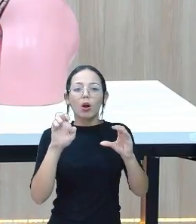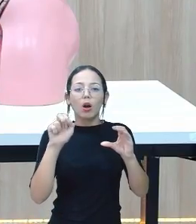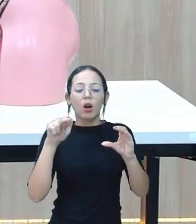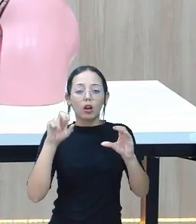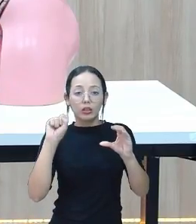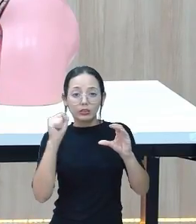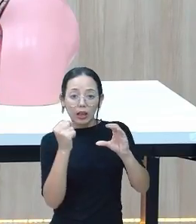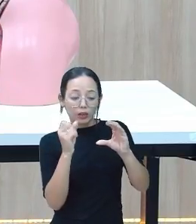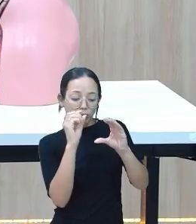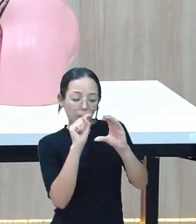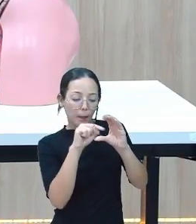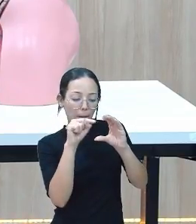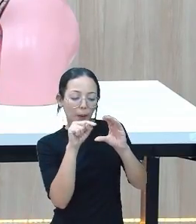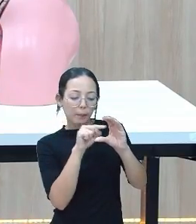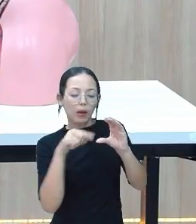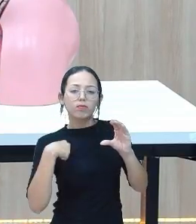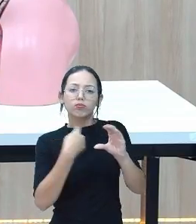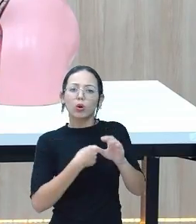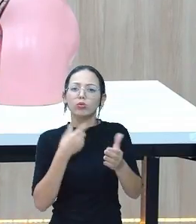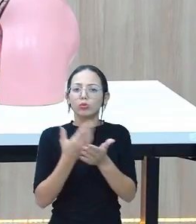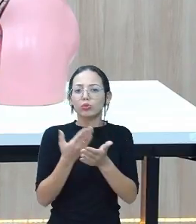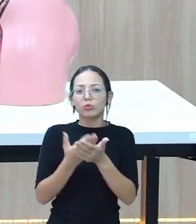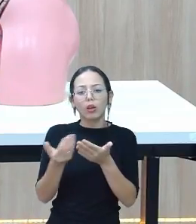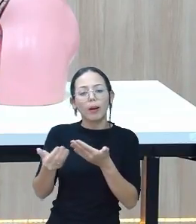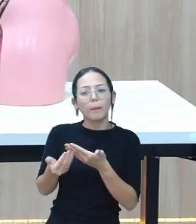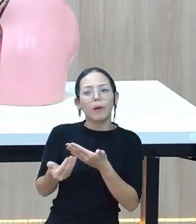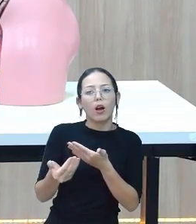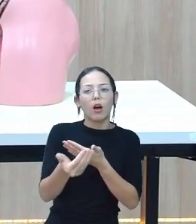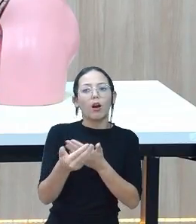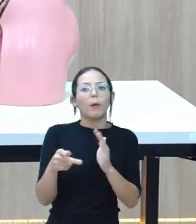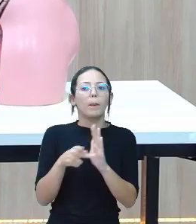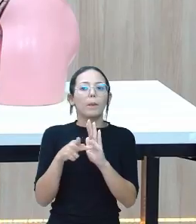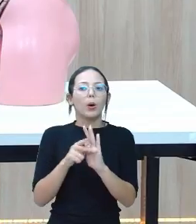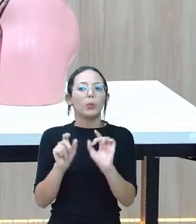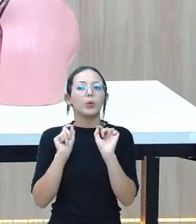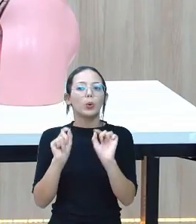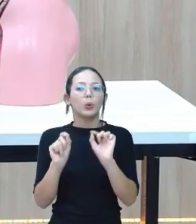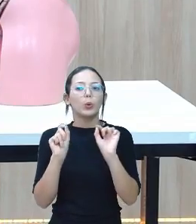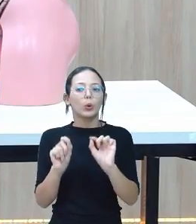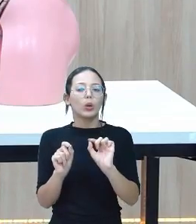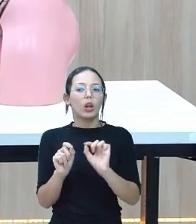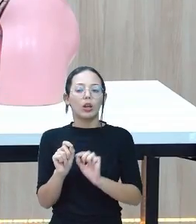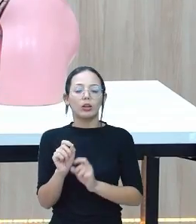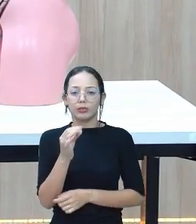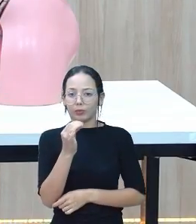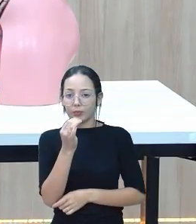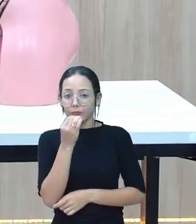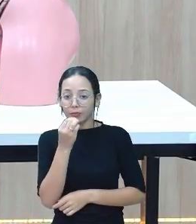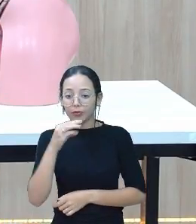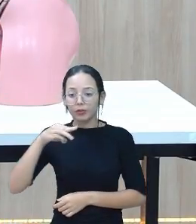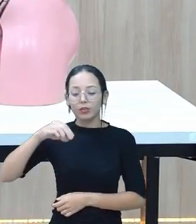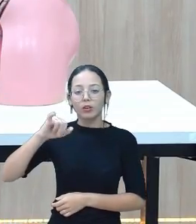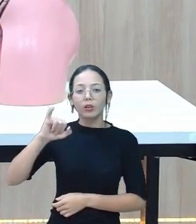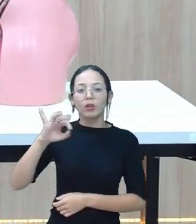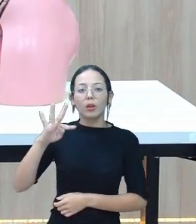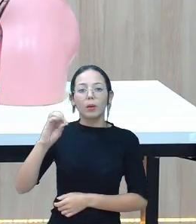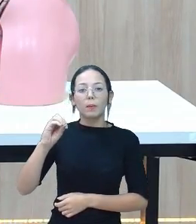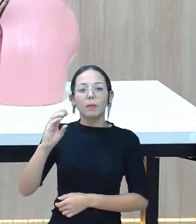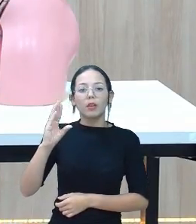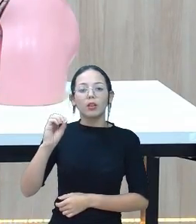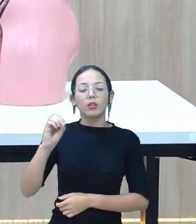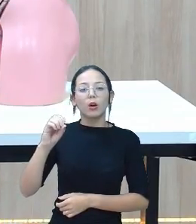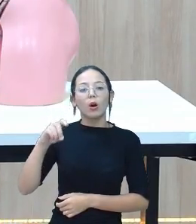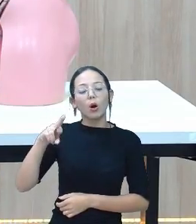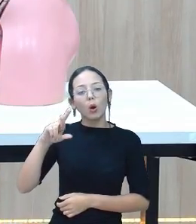e vamos trabalhar bastante esta aqui, que são as mitocôndrias,